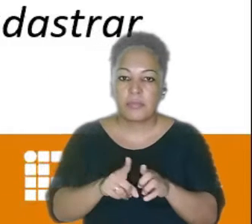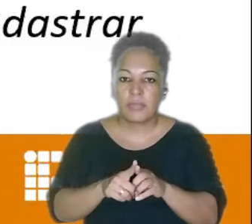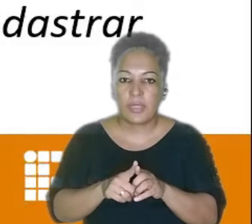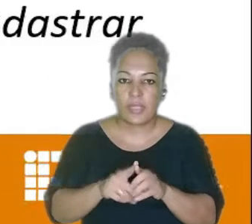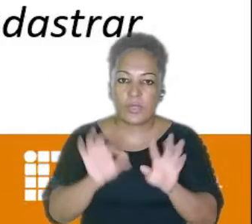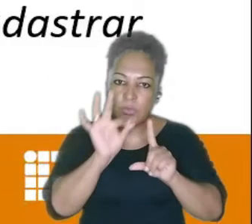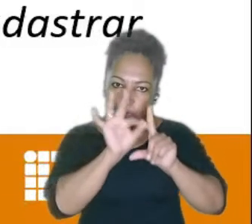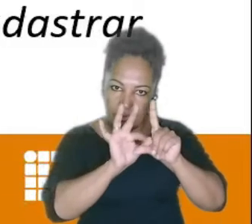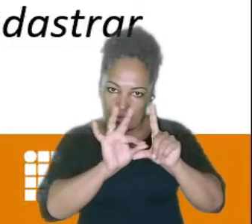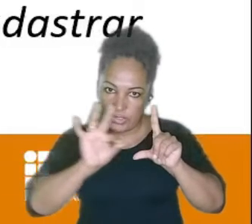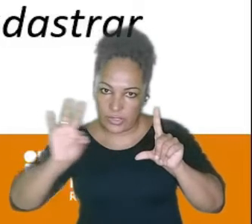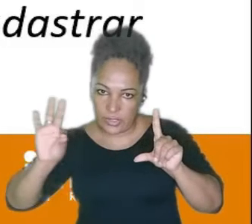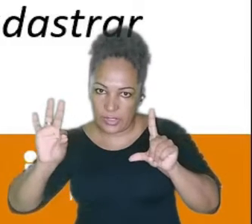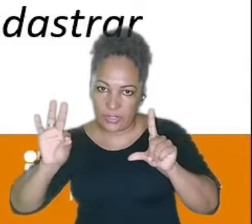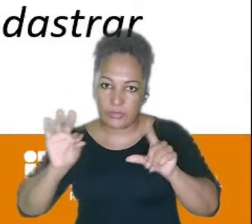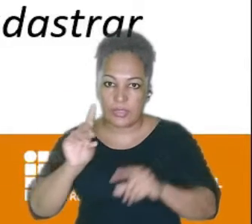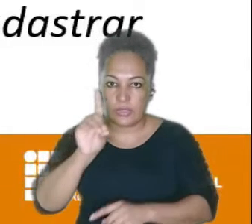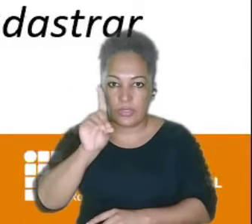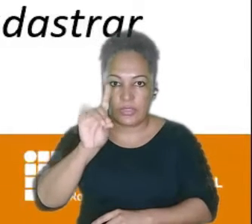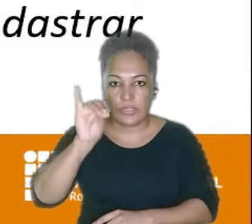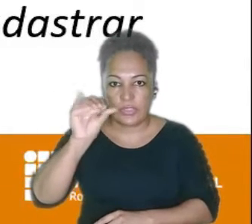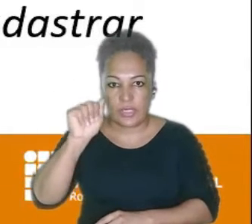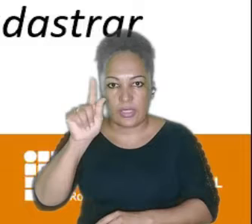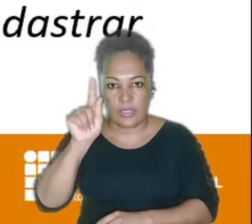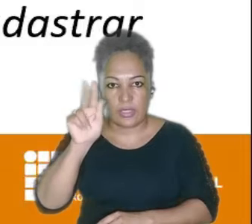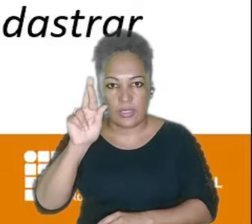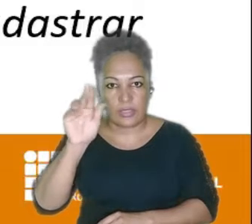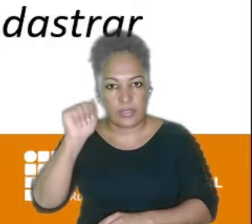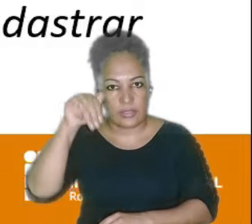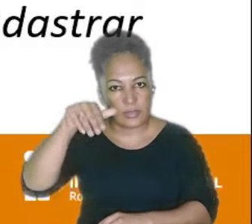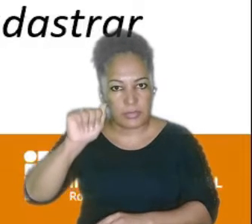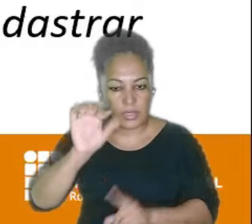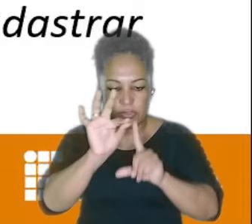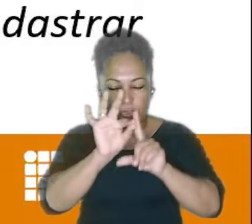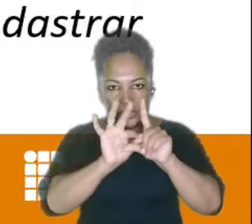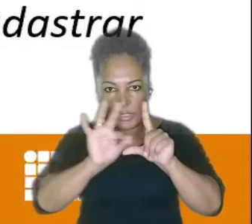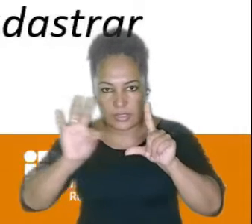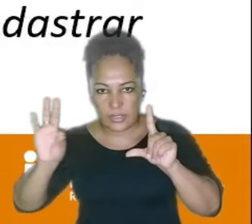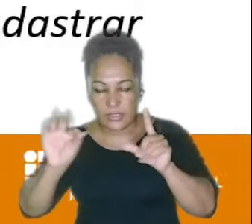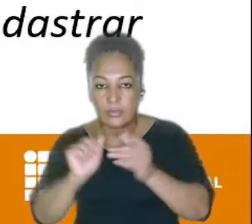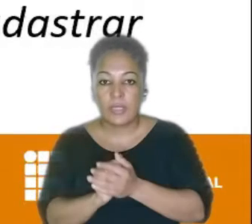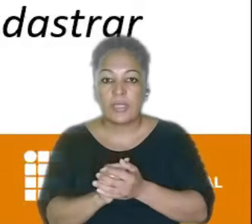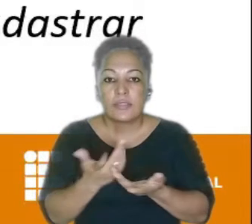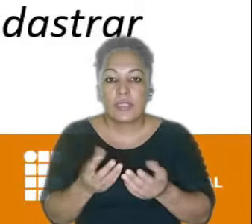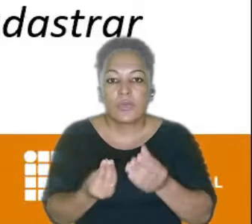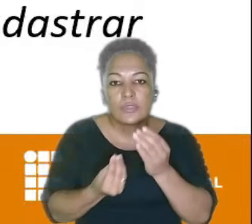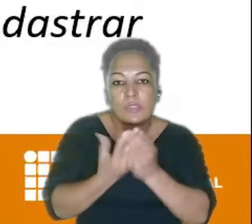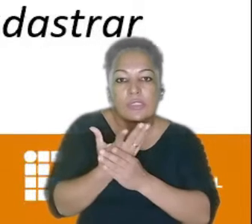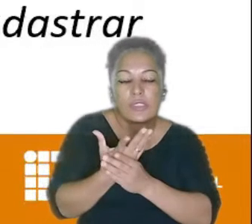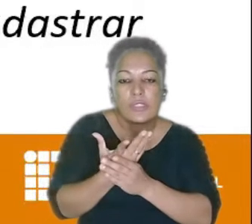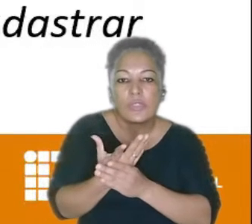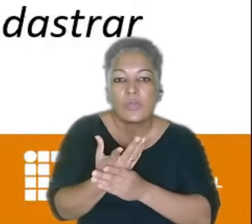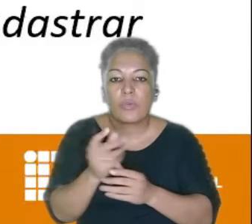Ou seja, o diagrama de entidade de relacionamento, ele é composto pelas entidades, e essas